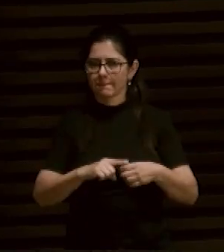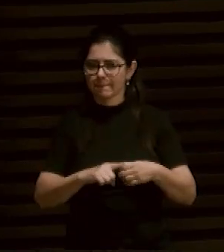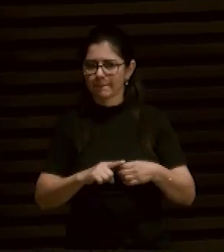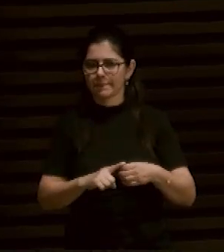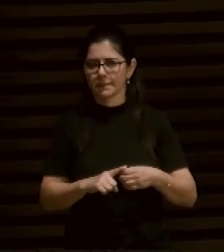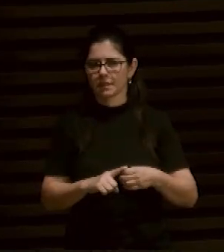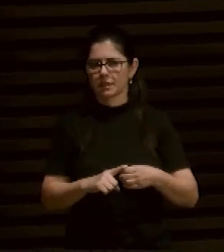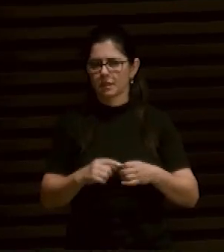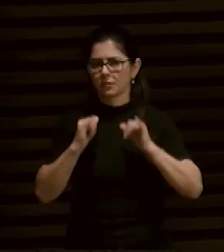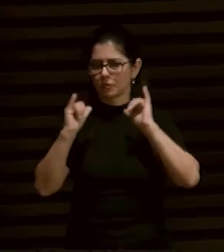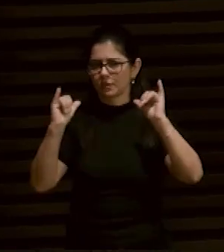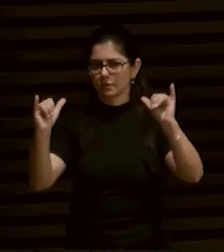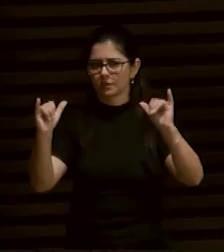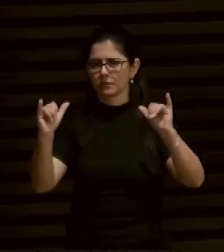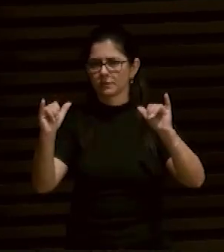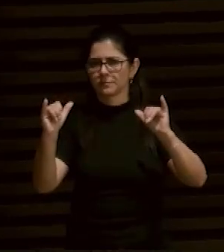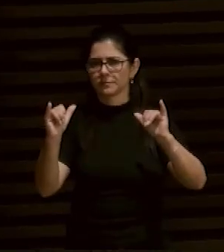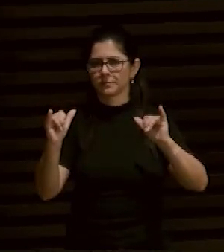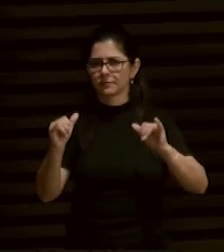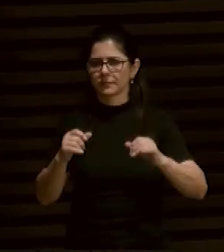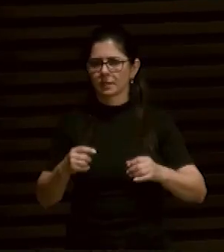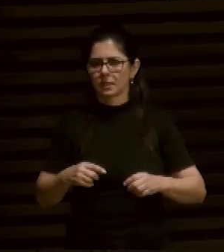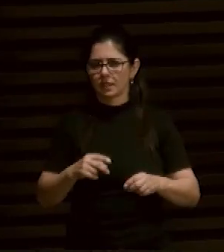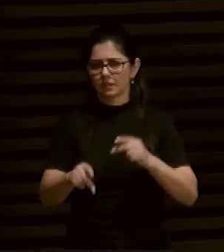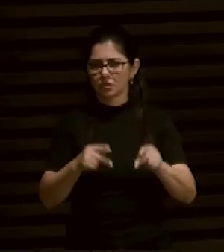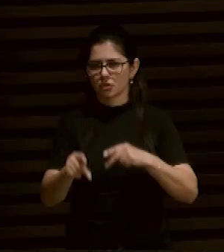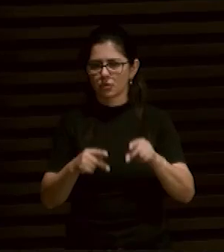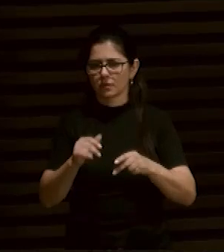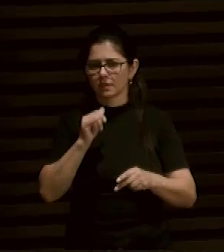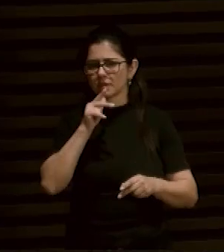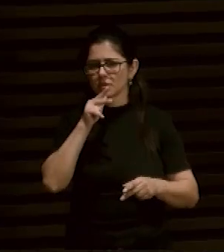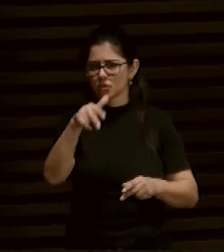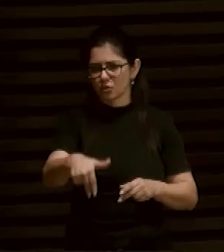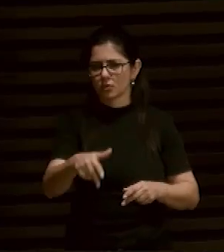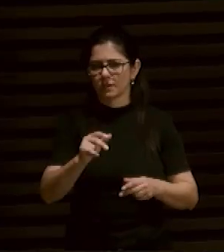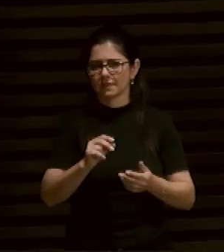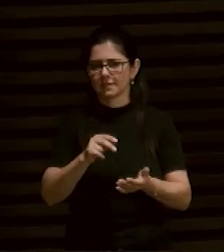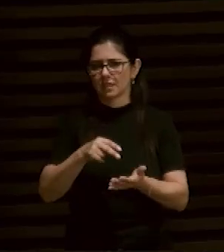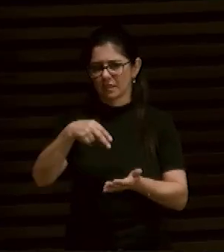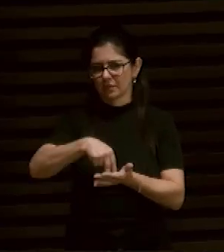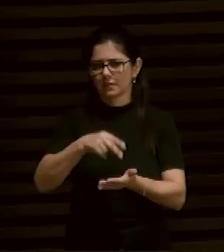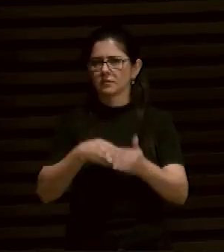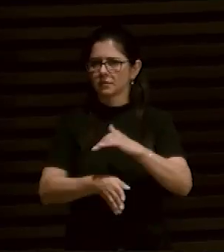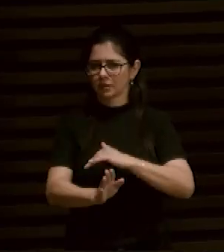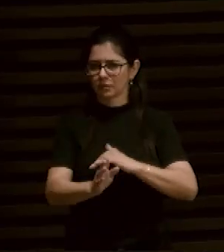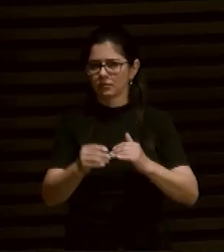contra ela a mensagem que eu te digo. Levantou-se, pois, Jonas, e foi a Nínive, segundo a palavra do